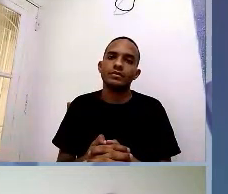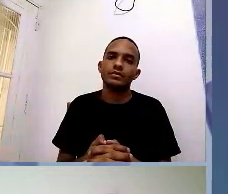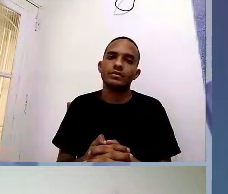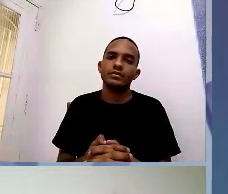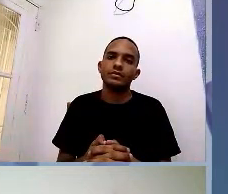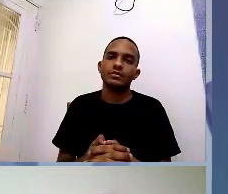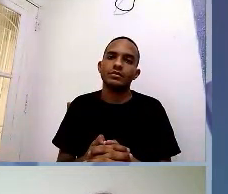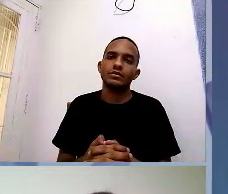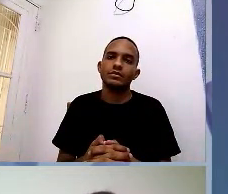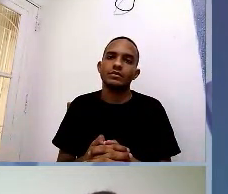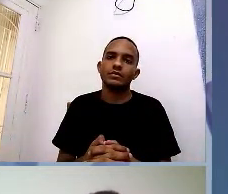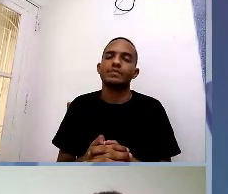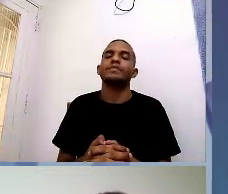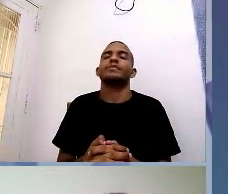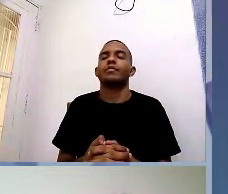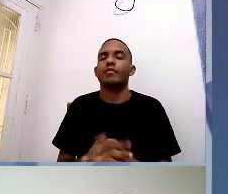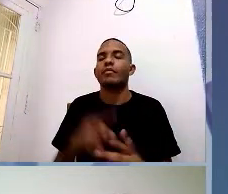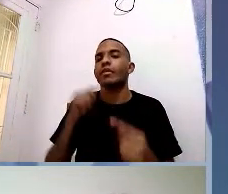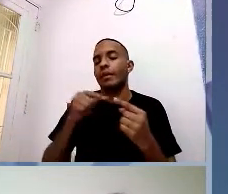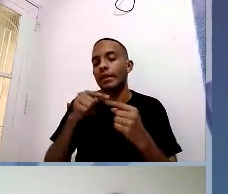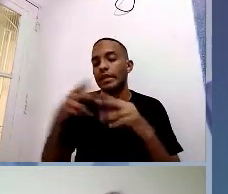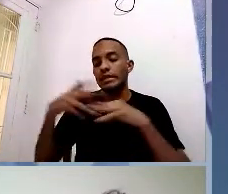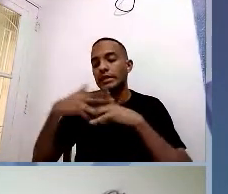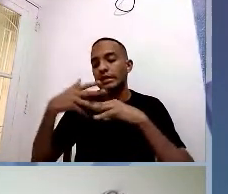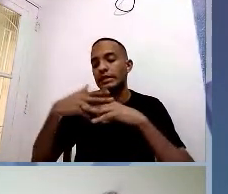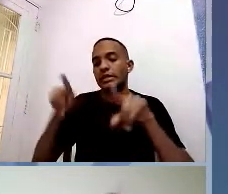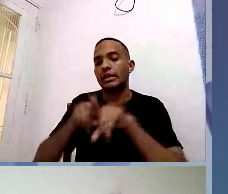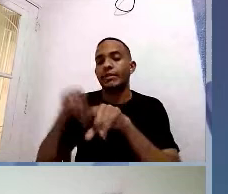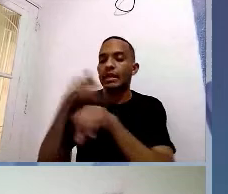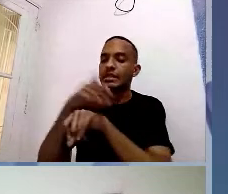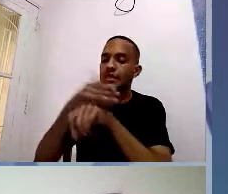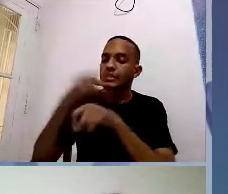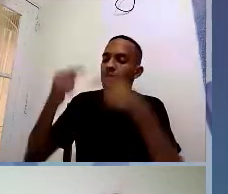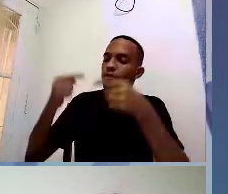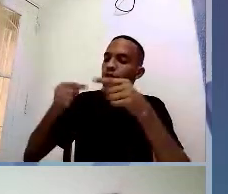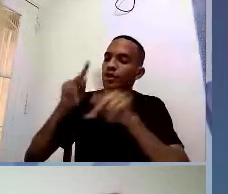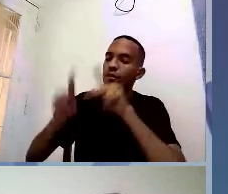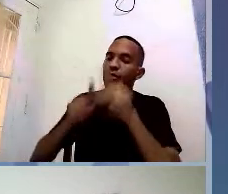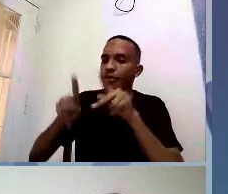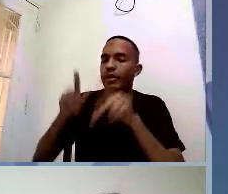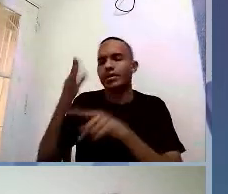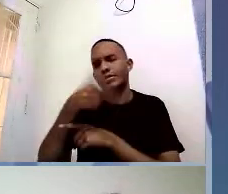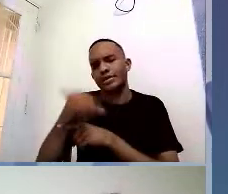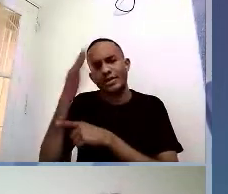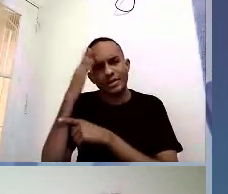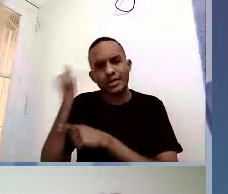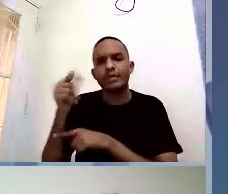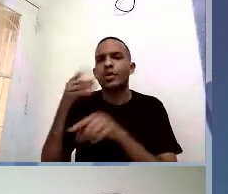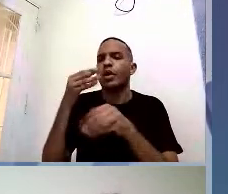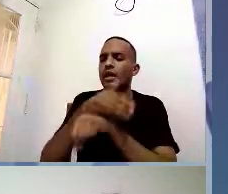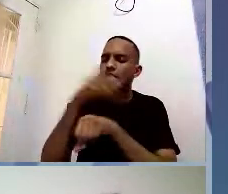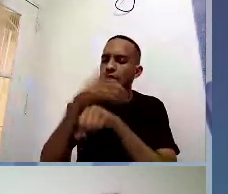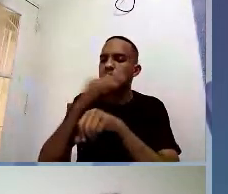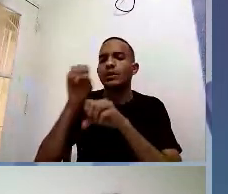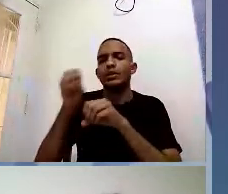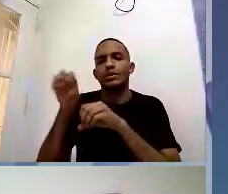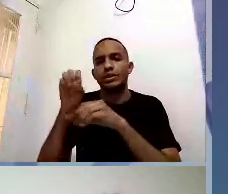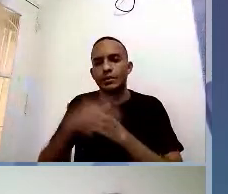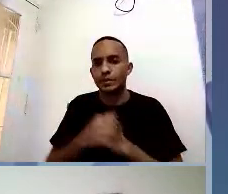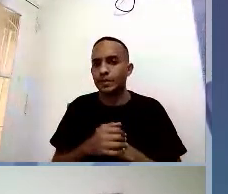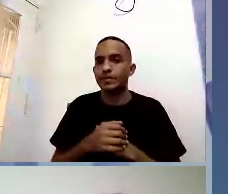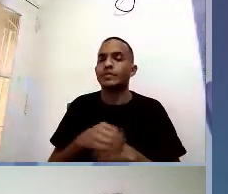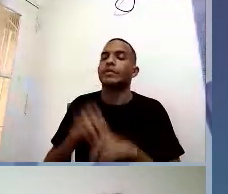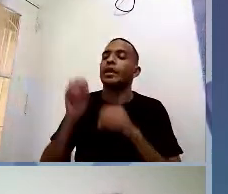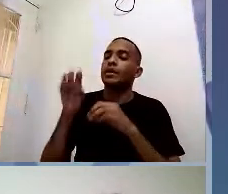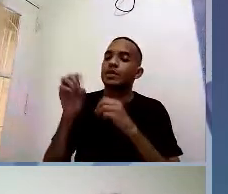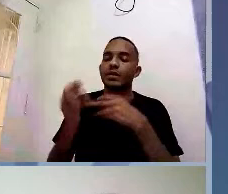O pleno exercício da cidadania, ele depende também do acesso a políticas públicas, como a gente sabe, como acesso à educação, por exemplo. A